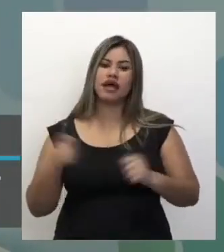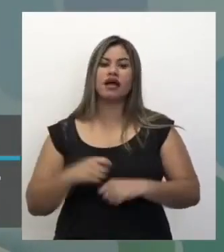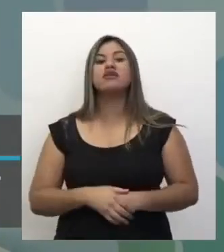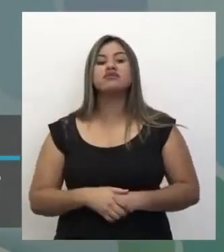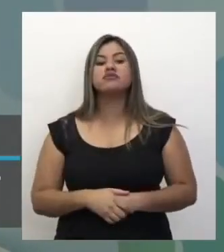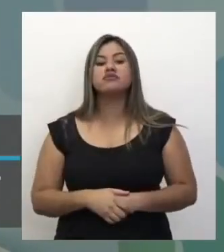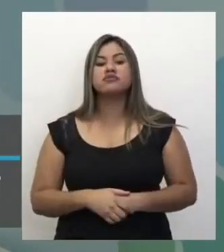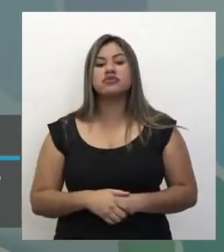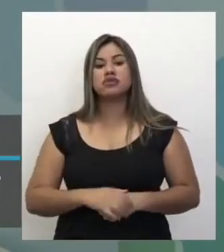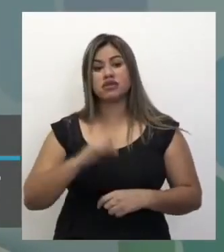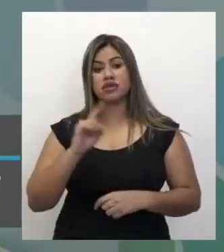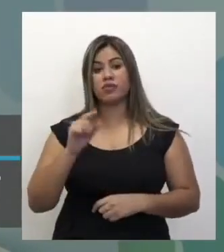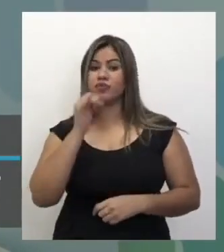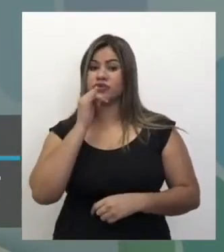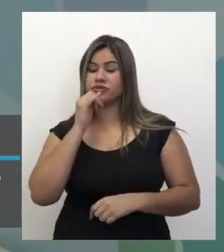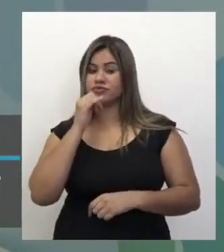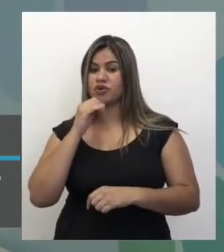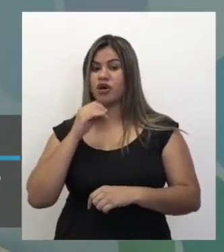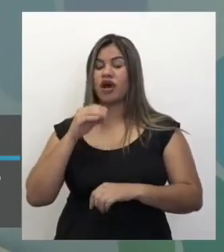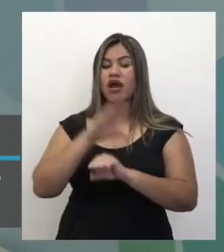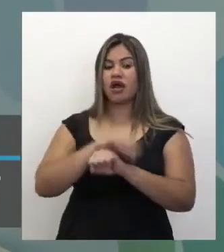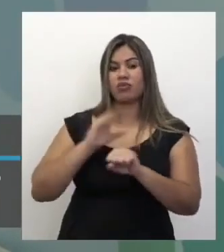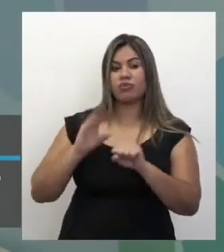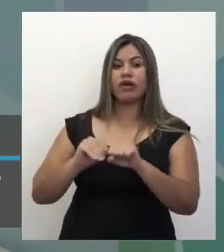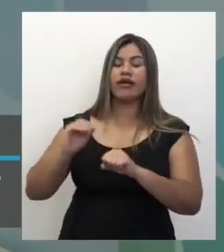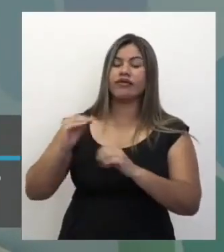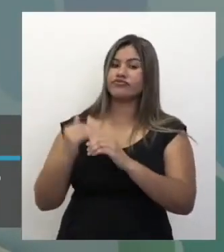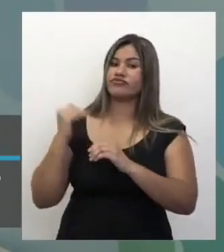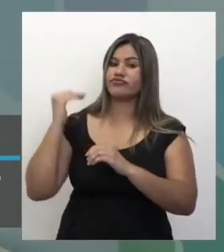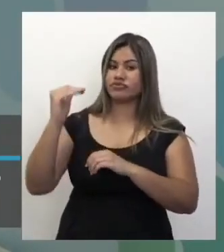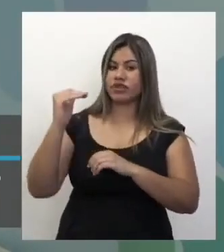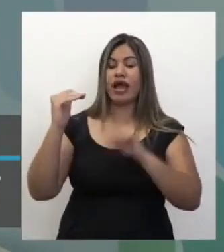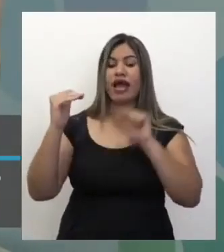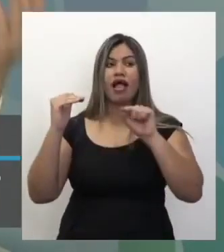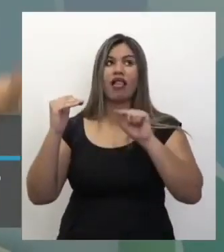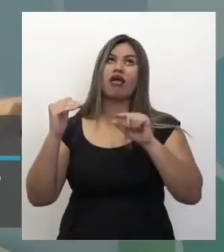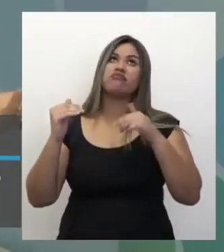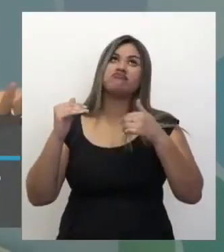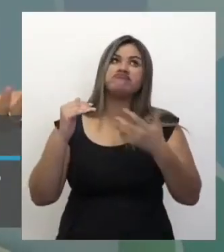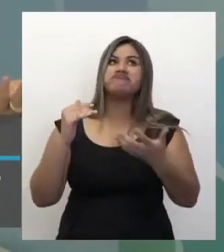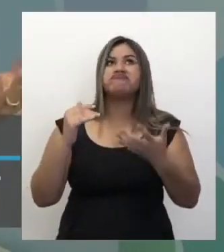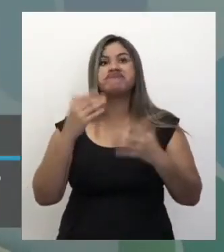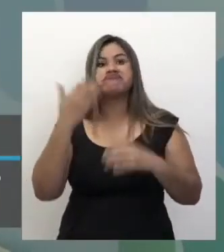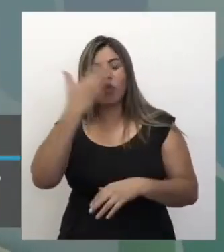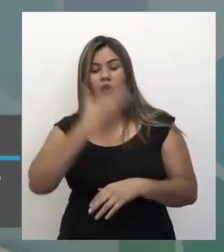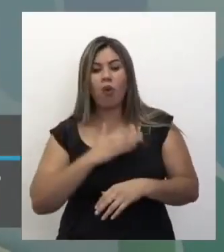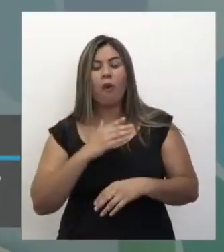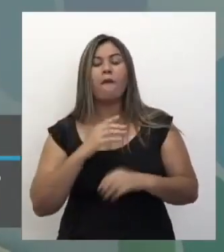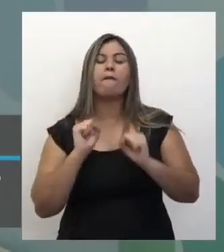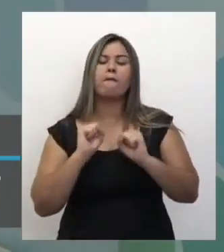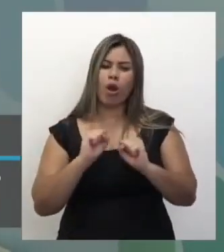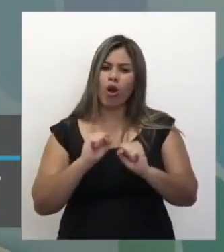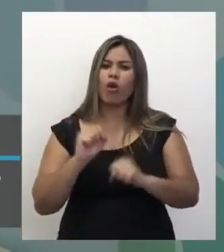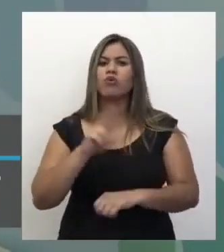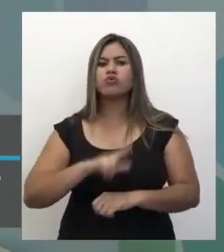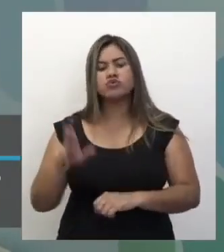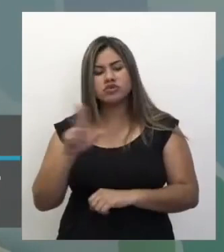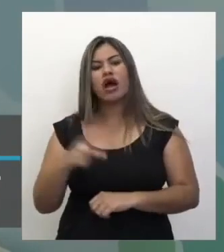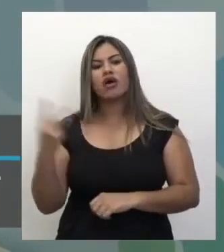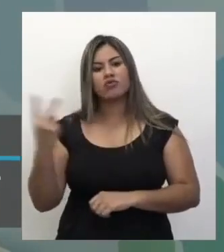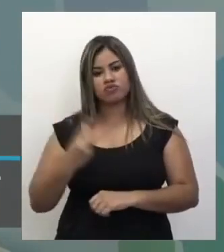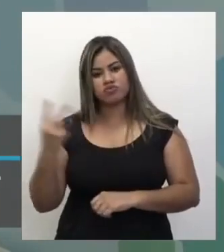ele complementa argumentos de autoridade. A Geisa ali, por exemplo, se ela quisesse estender o artigo dela, logo em seguida ela